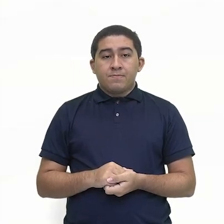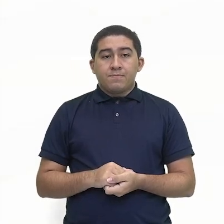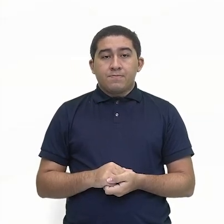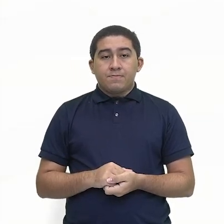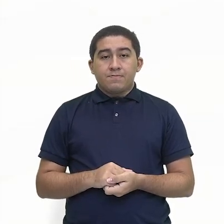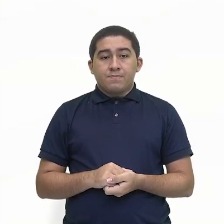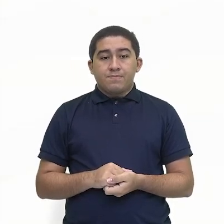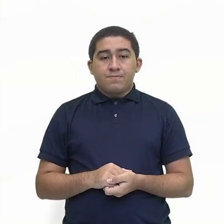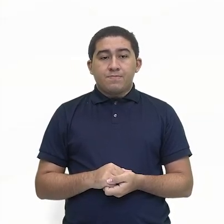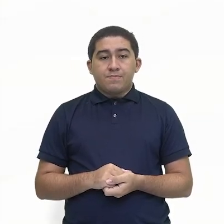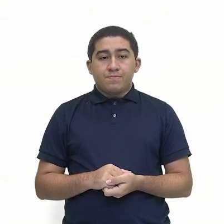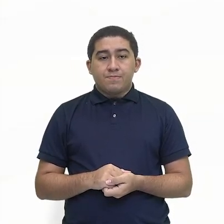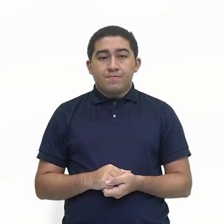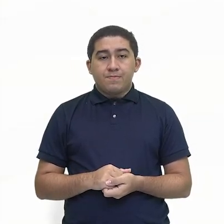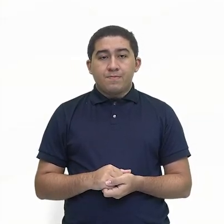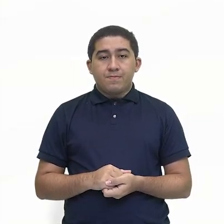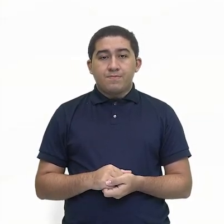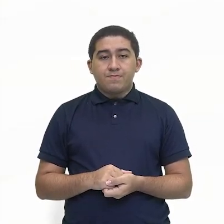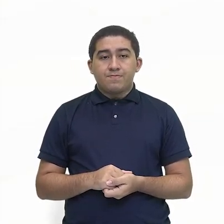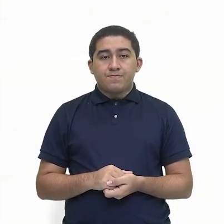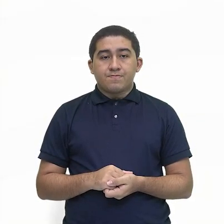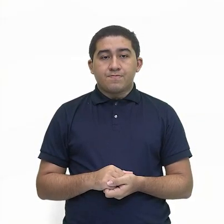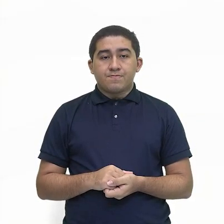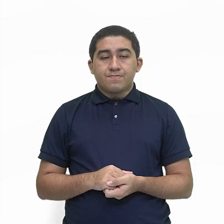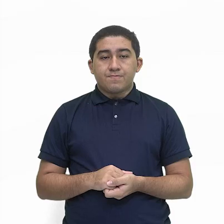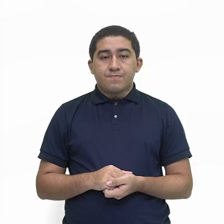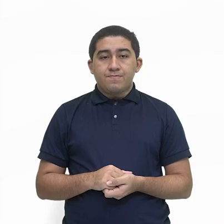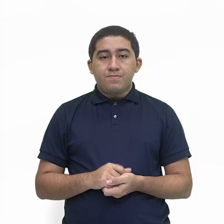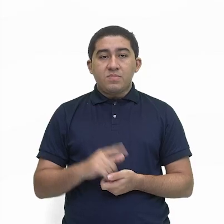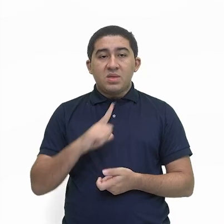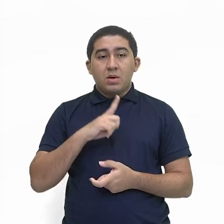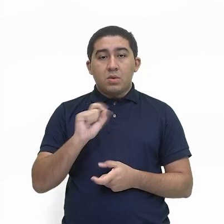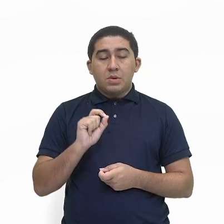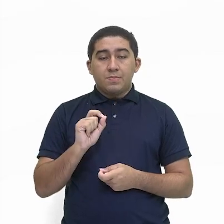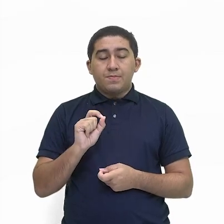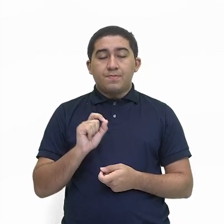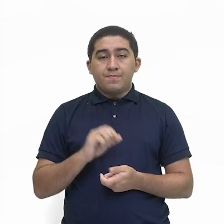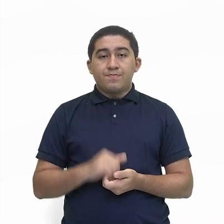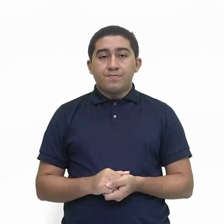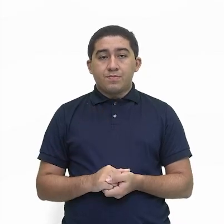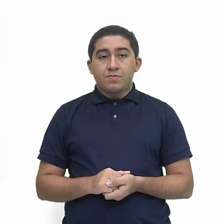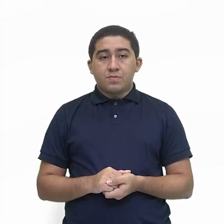comparing search results. Nós temos aqui, então,